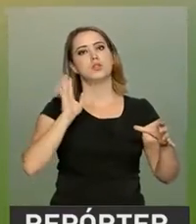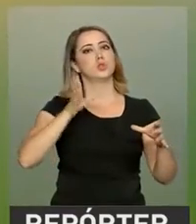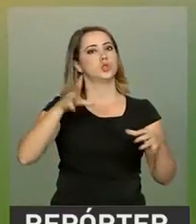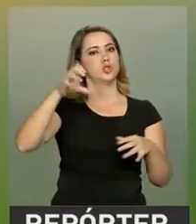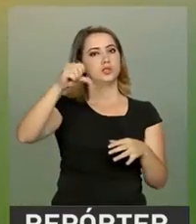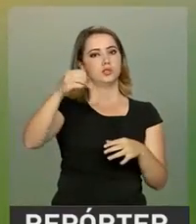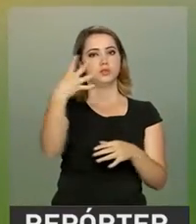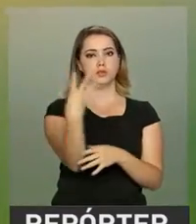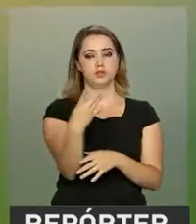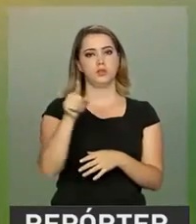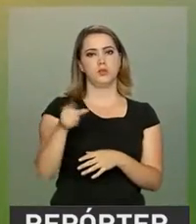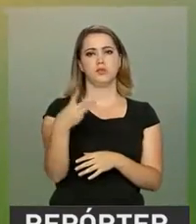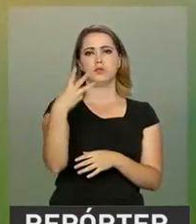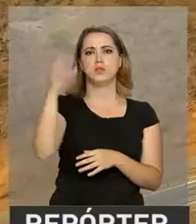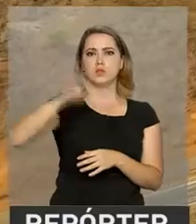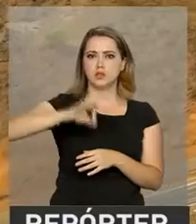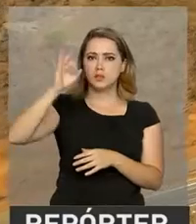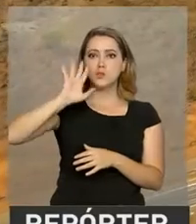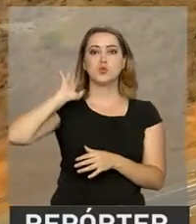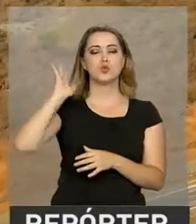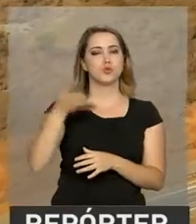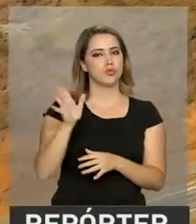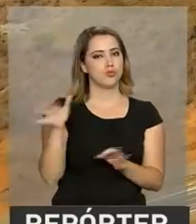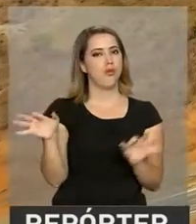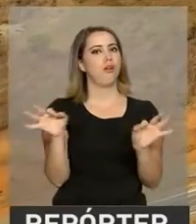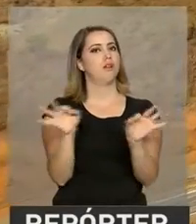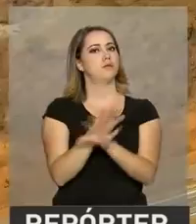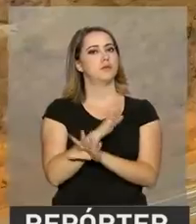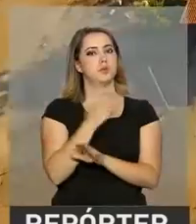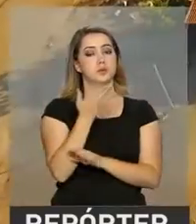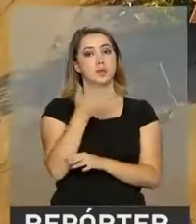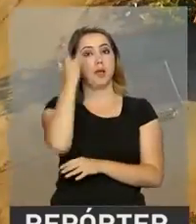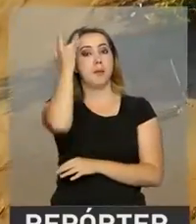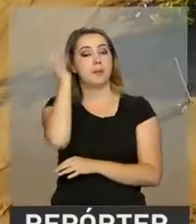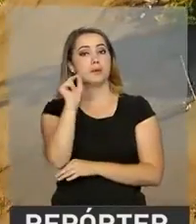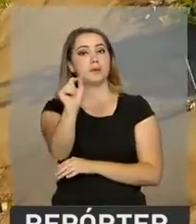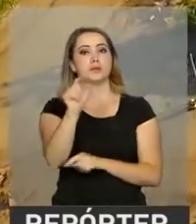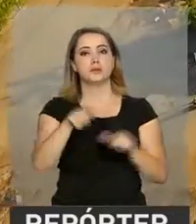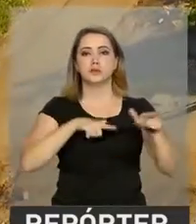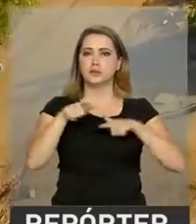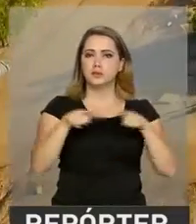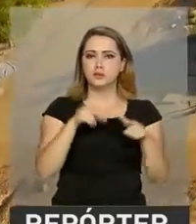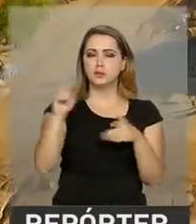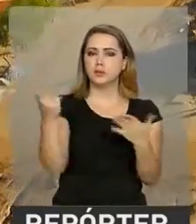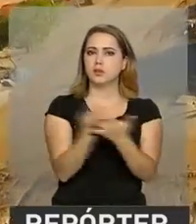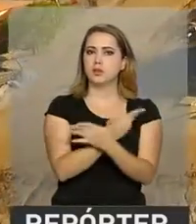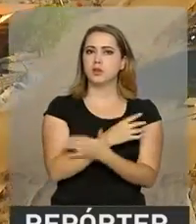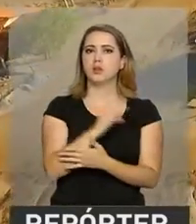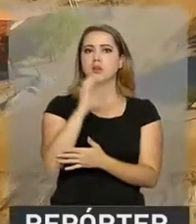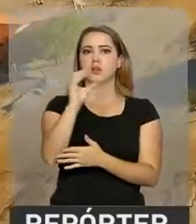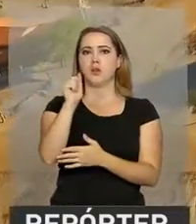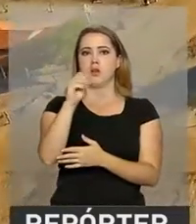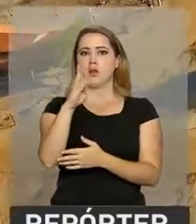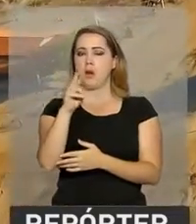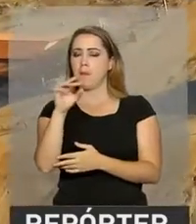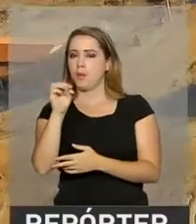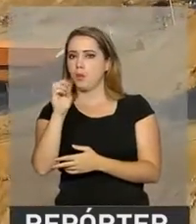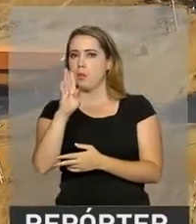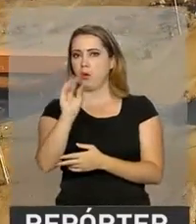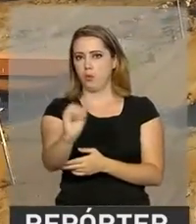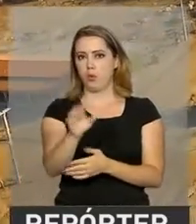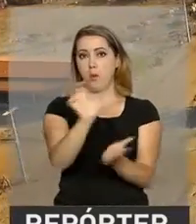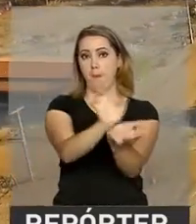e 4,3 por cento de execução física amanhã a atividade será realizada em cabrobó pernambuco